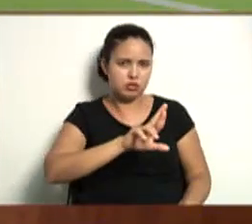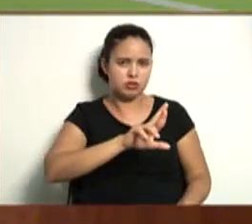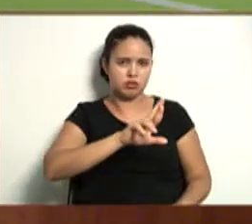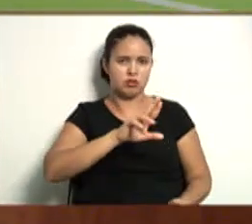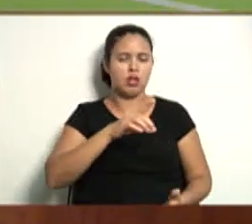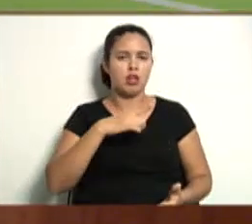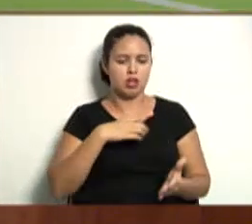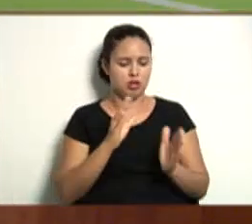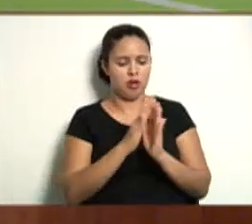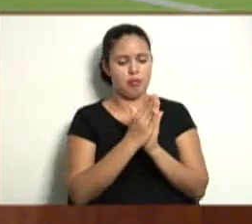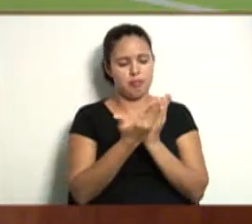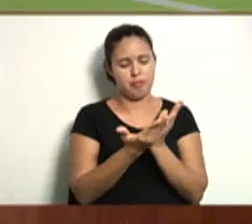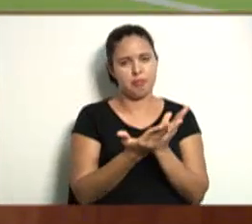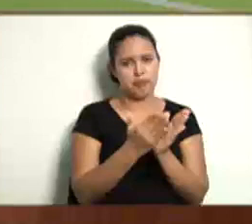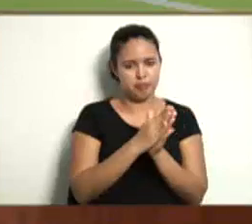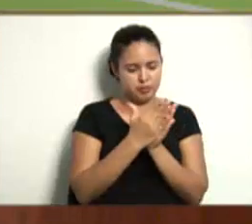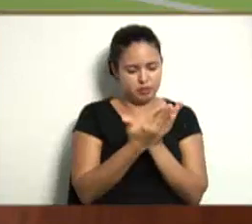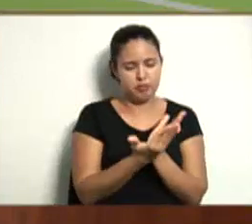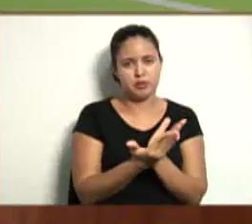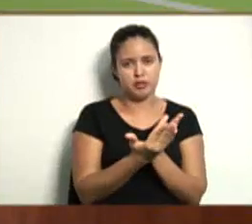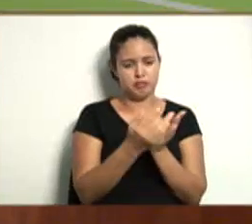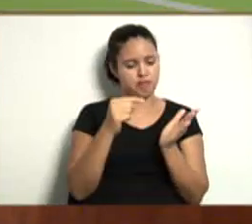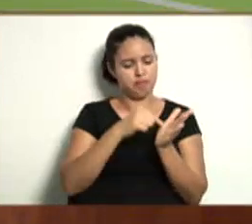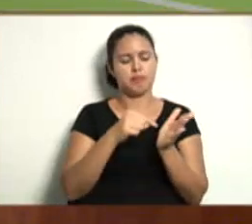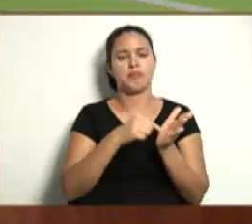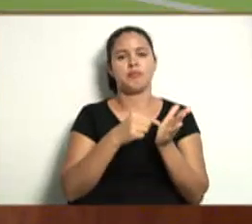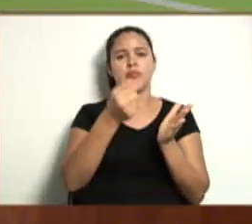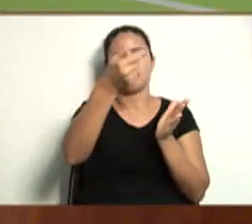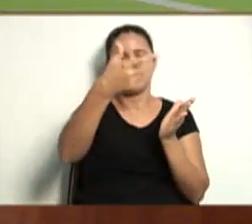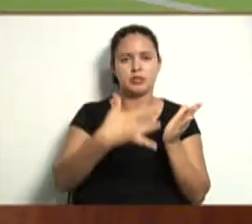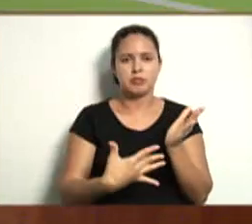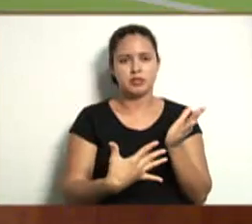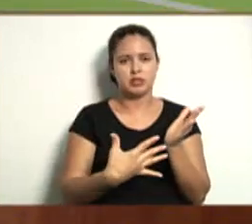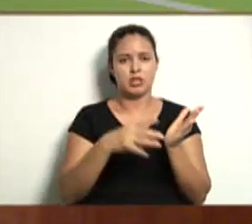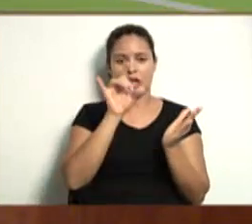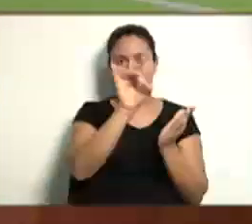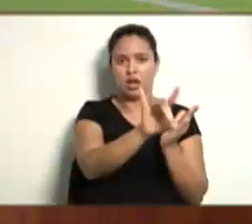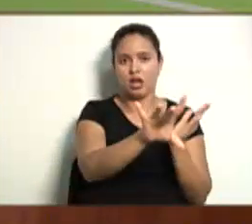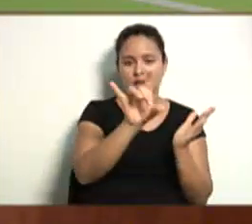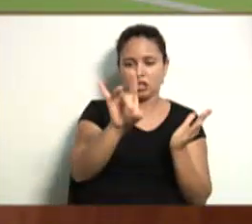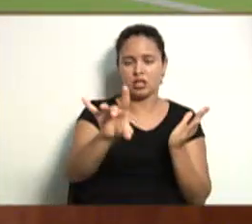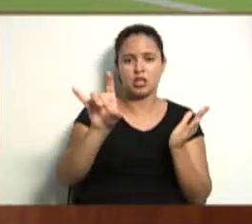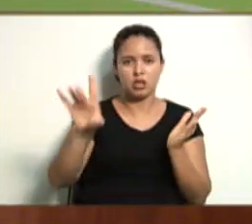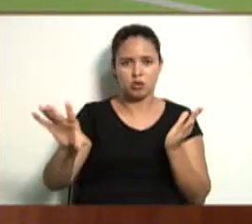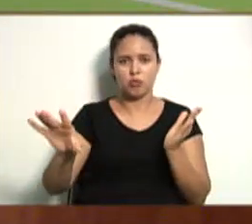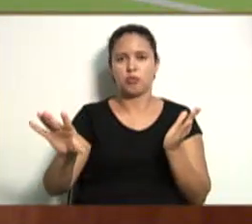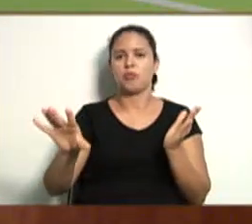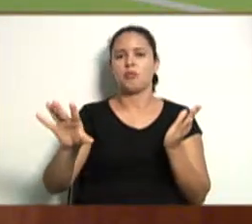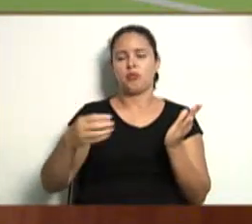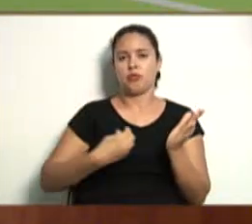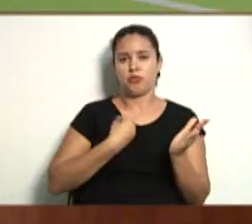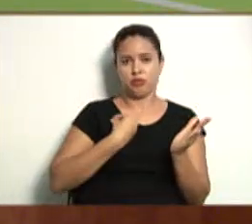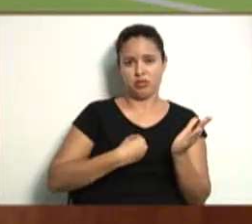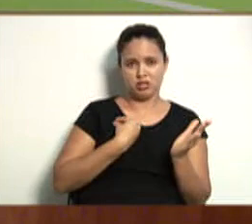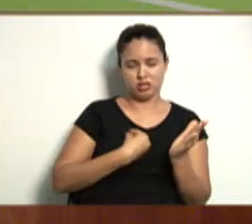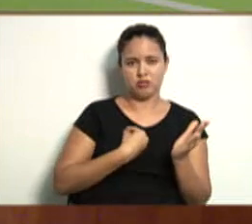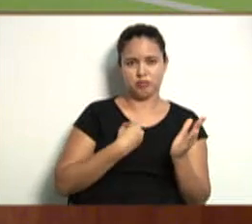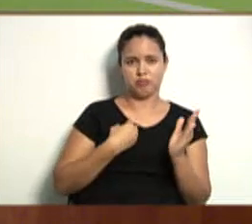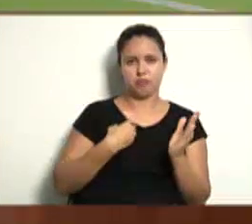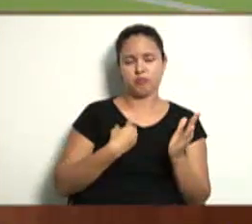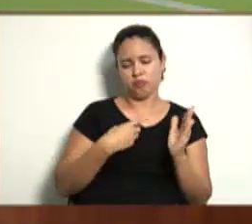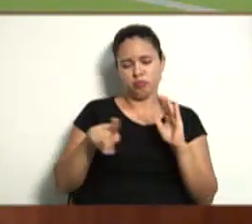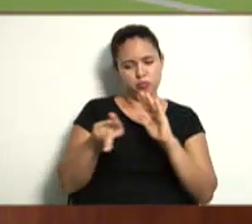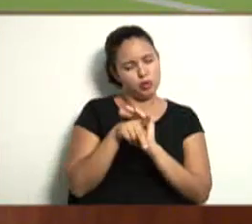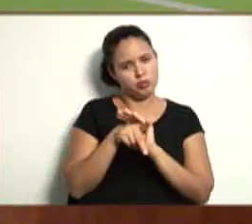que viva do seu trabalho. Se não trabalha, não come. De tão importante que é o trabalho para nós.